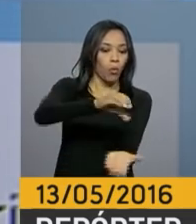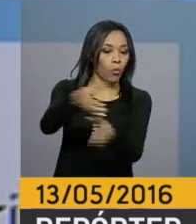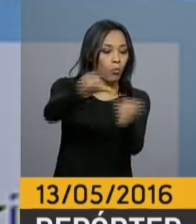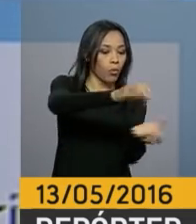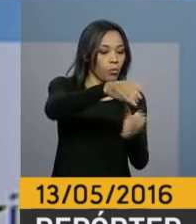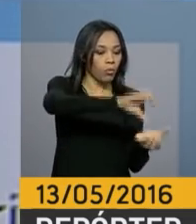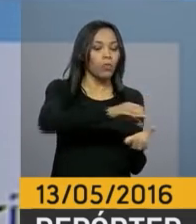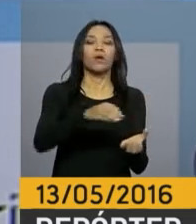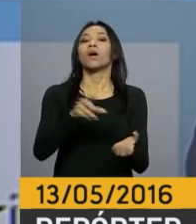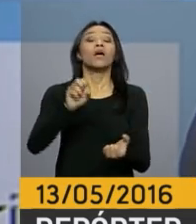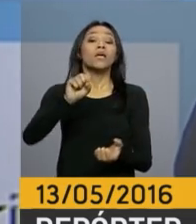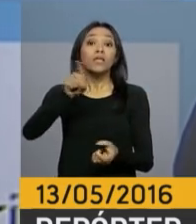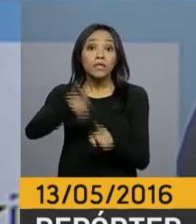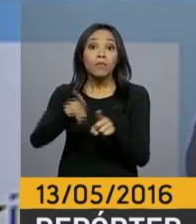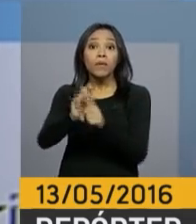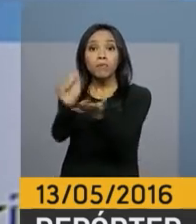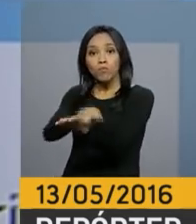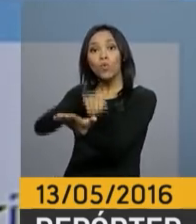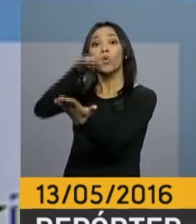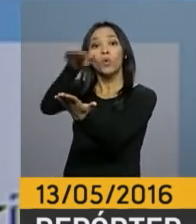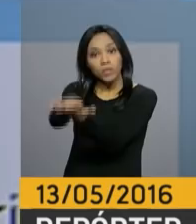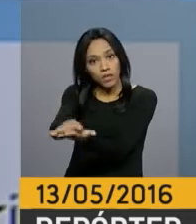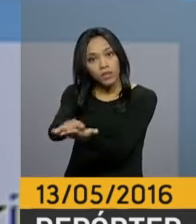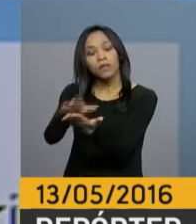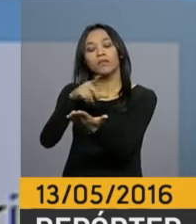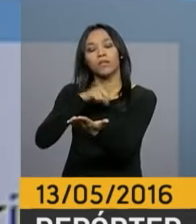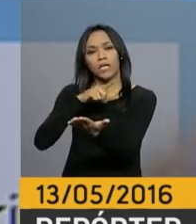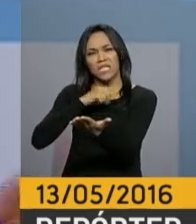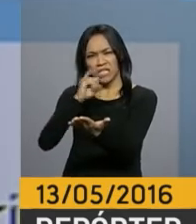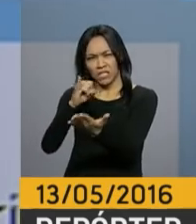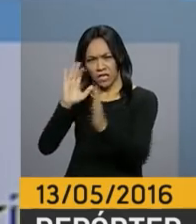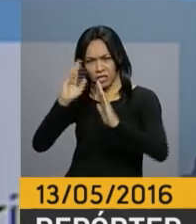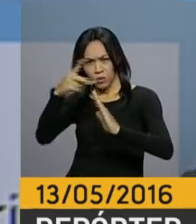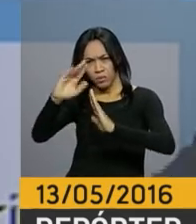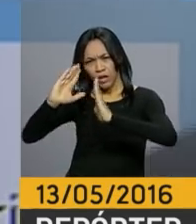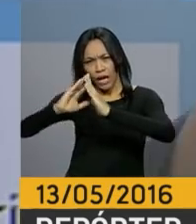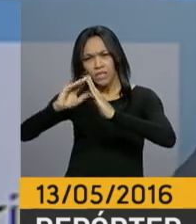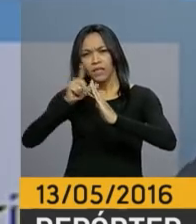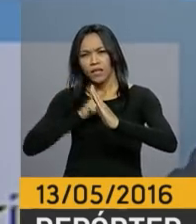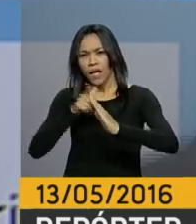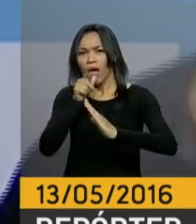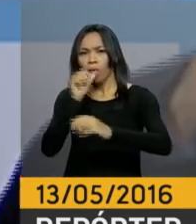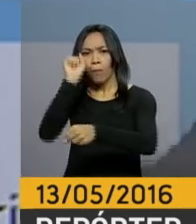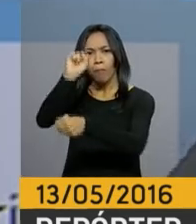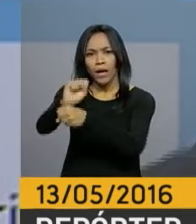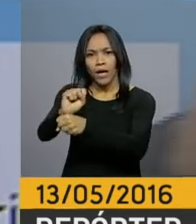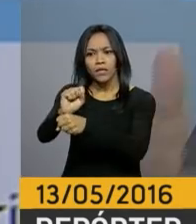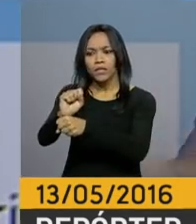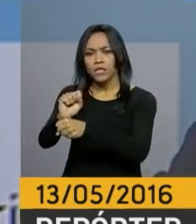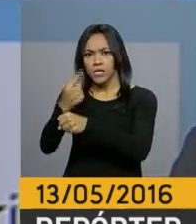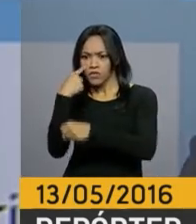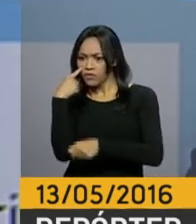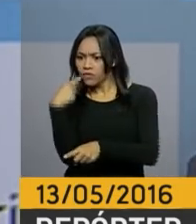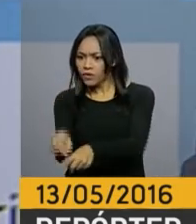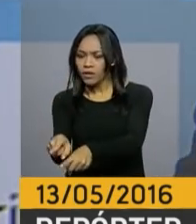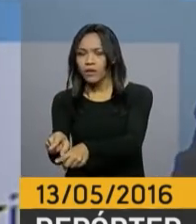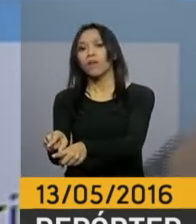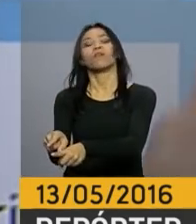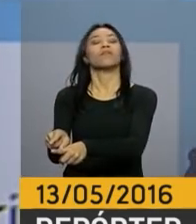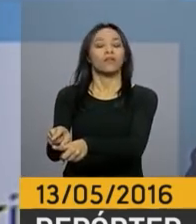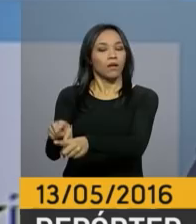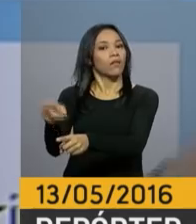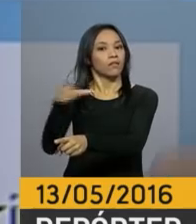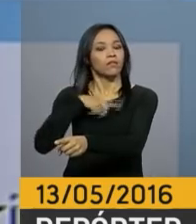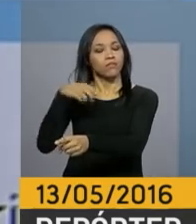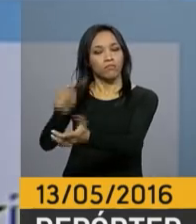foco na casa então tem um tem aqueles Hoje os agentes que vão fazer vistorias e né com toda boa